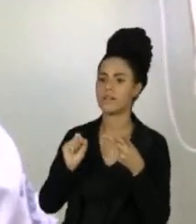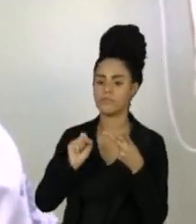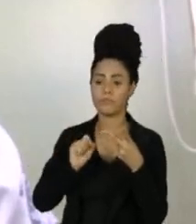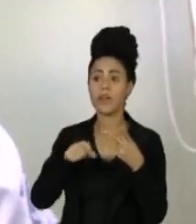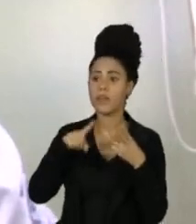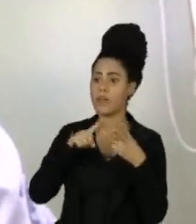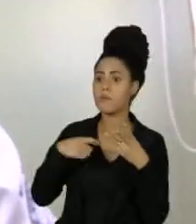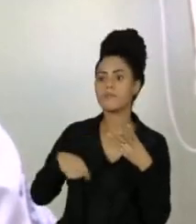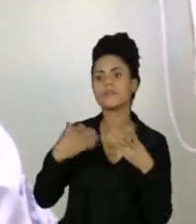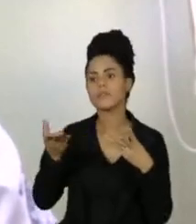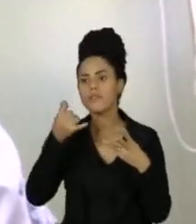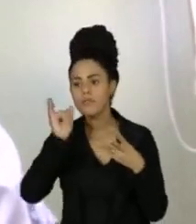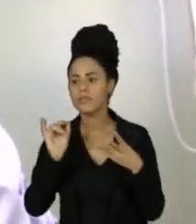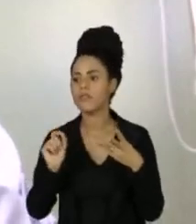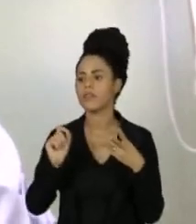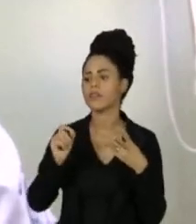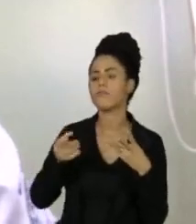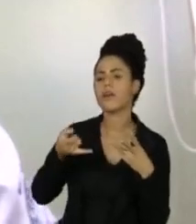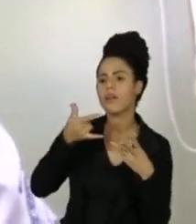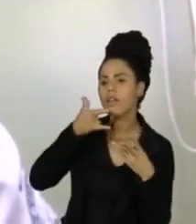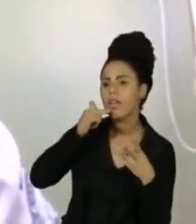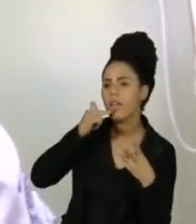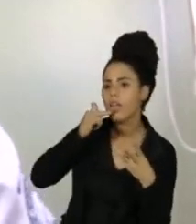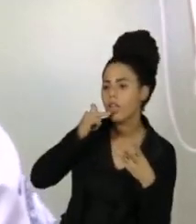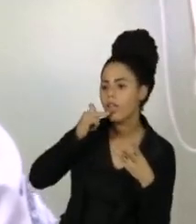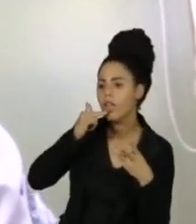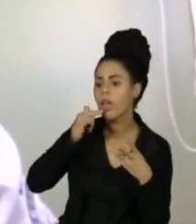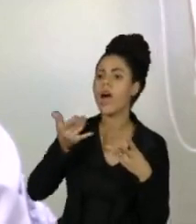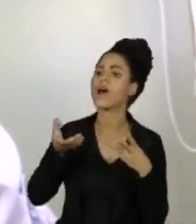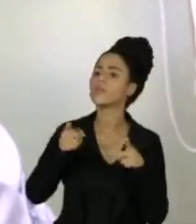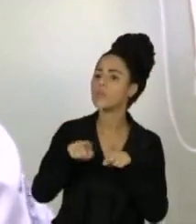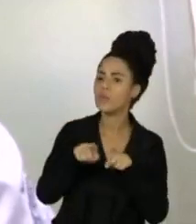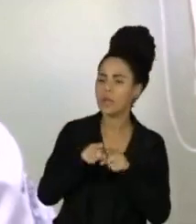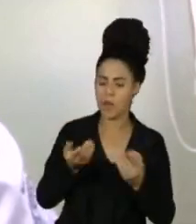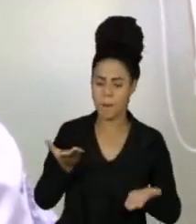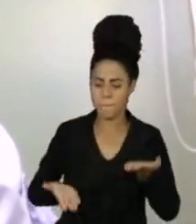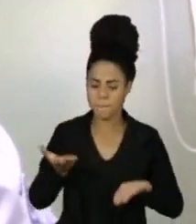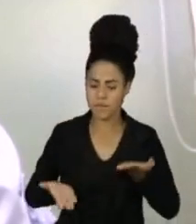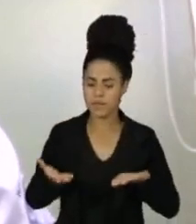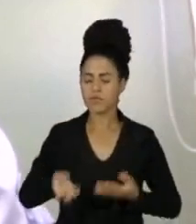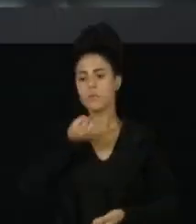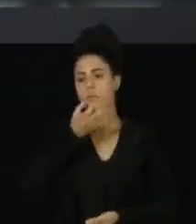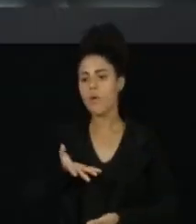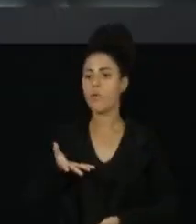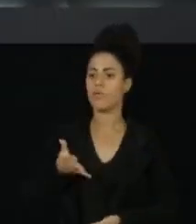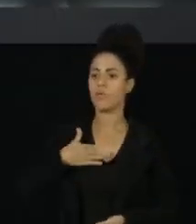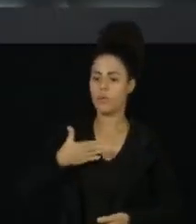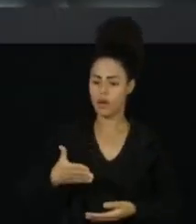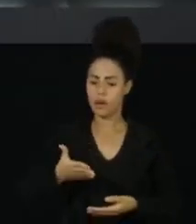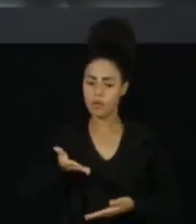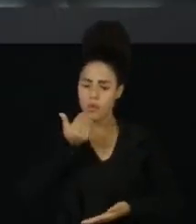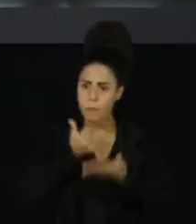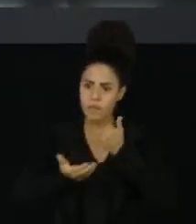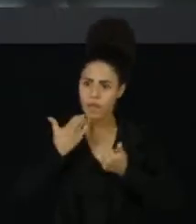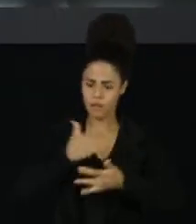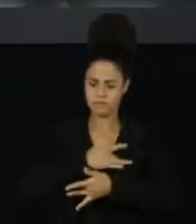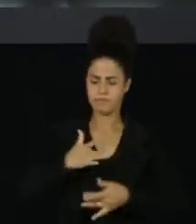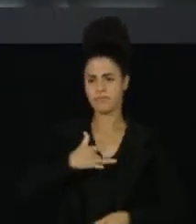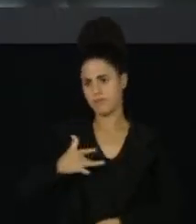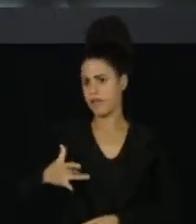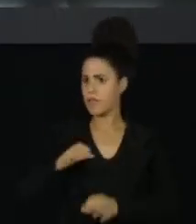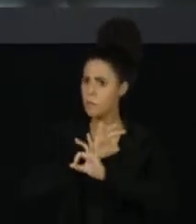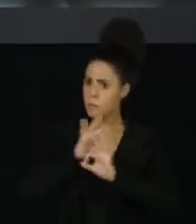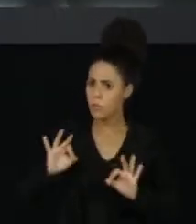física regular, manter um peso ideal, uma alimentação adequada, né? Tudo isso são fatores